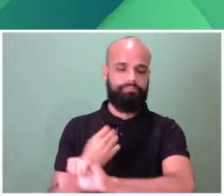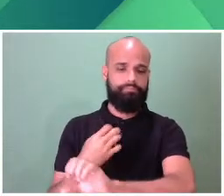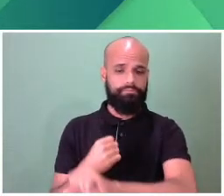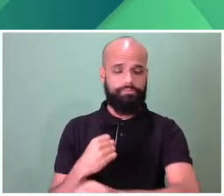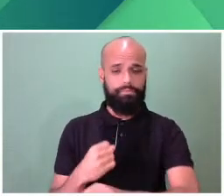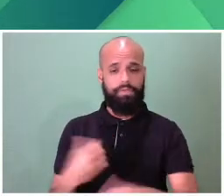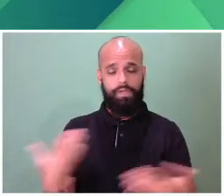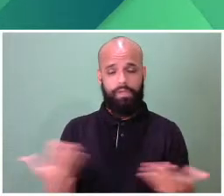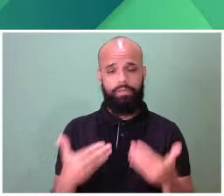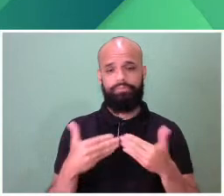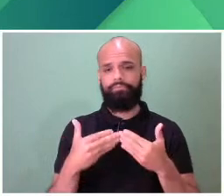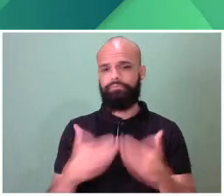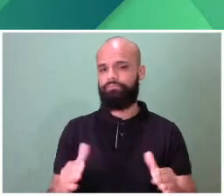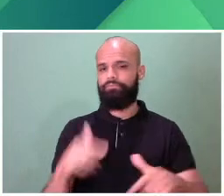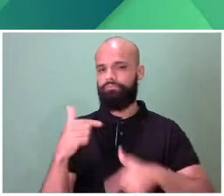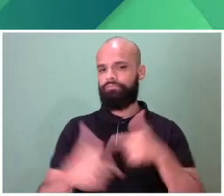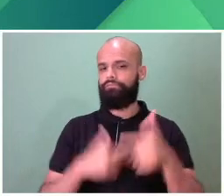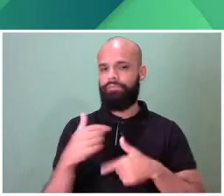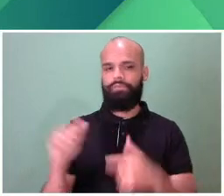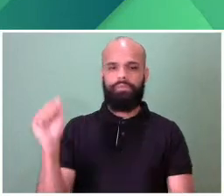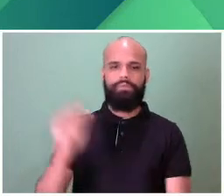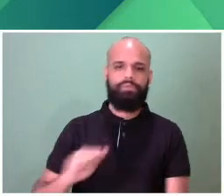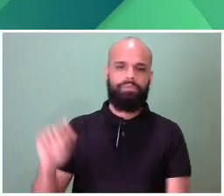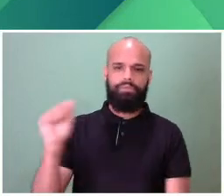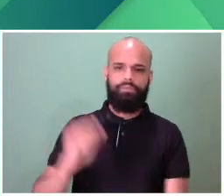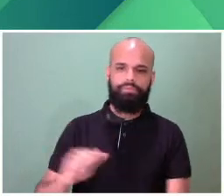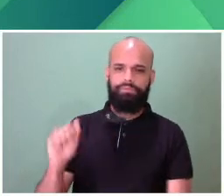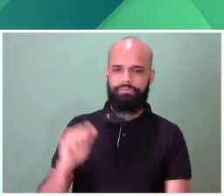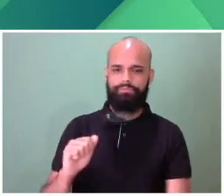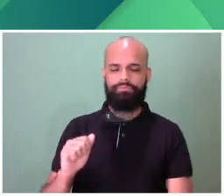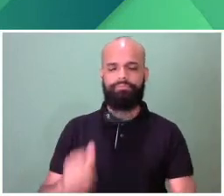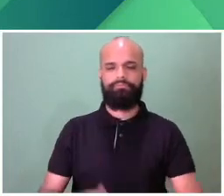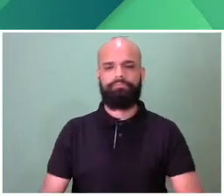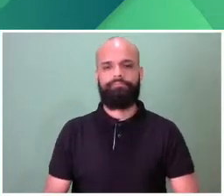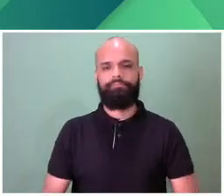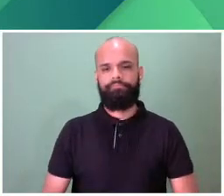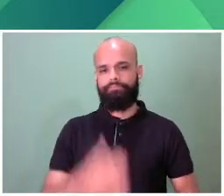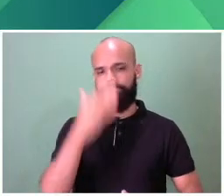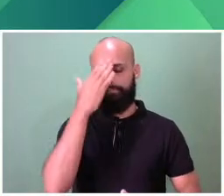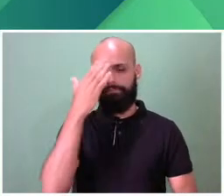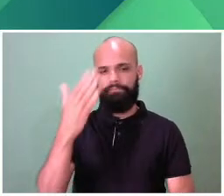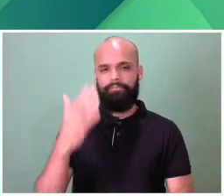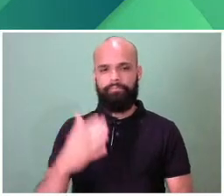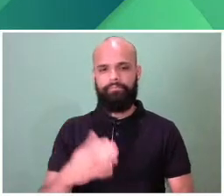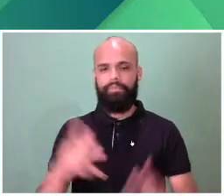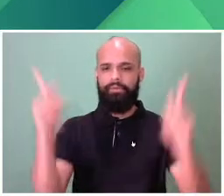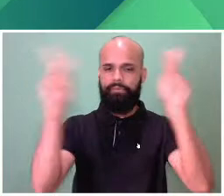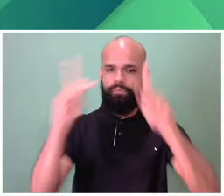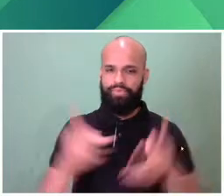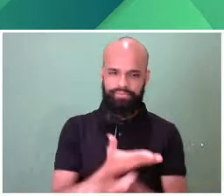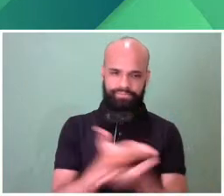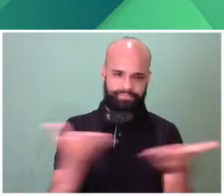declaramos aberto os trabalhos da ASLE Brasil. Obrigada. Paz a todos.